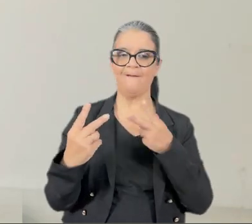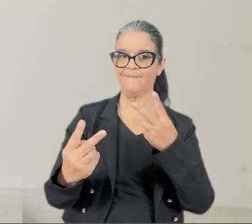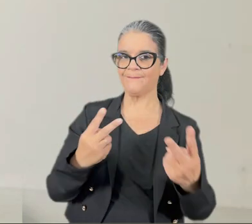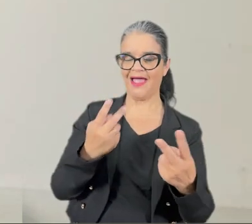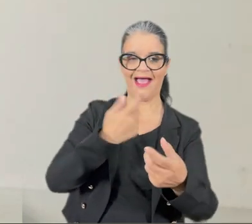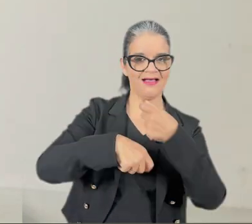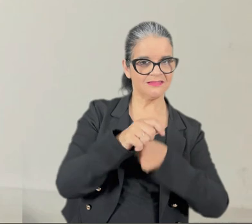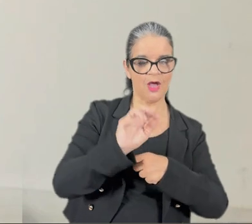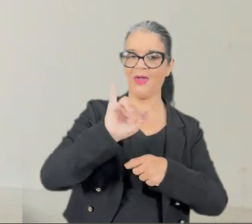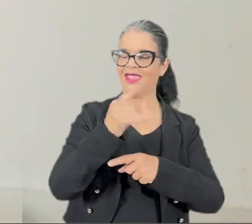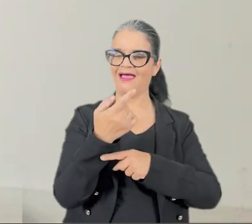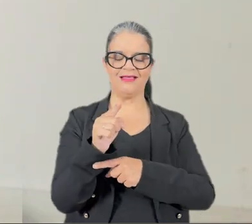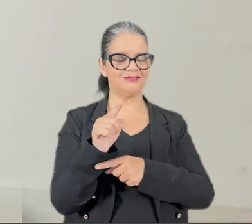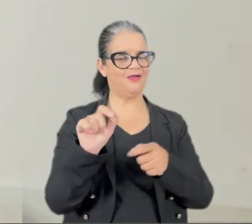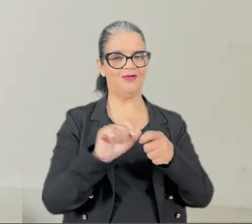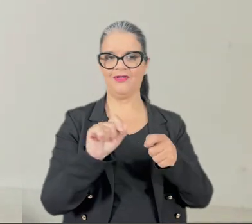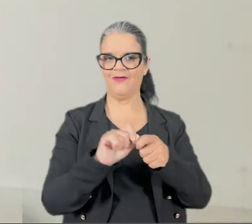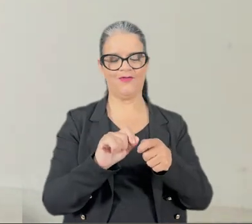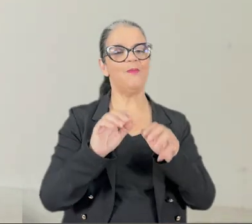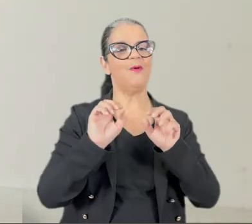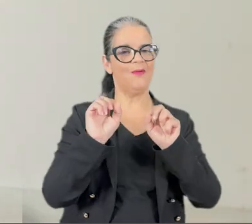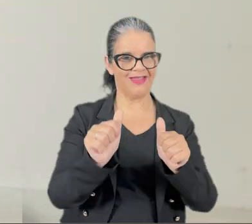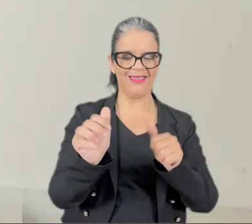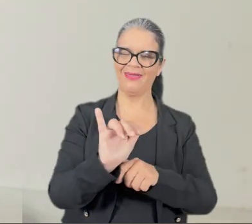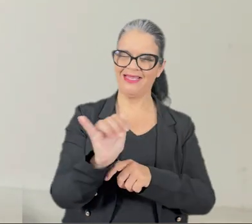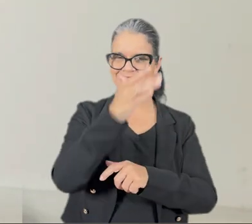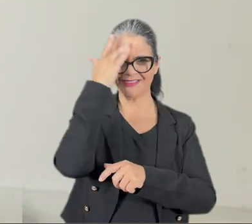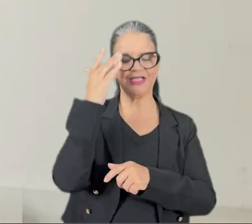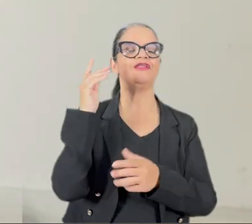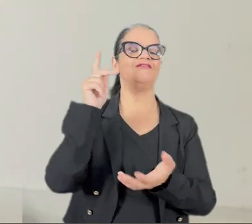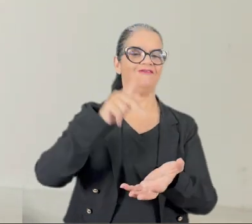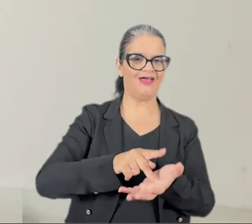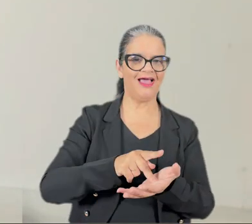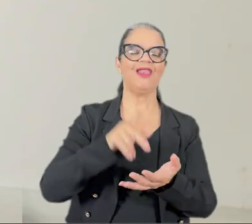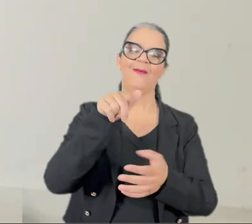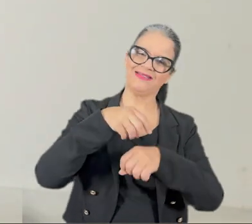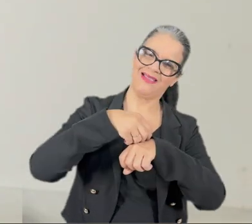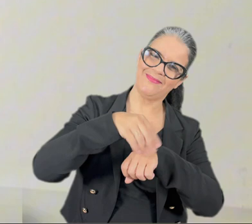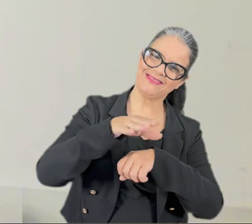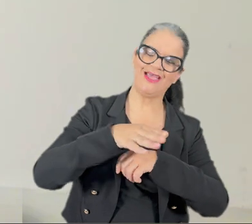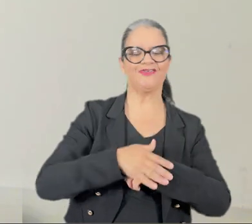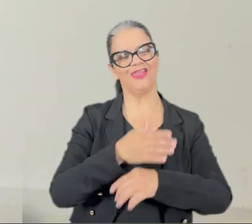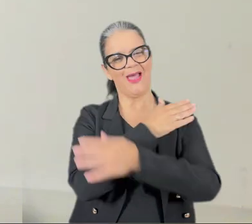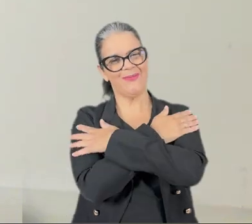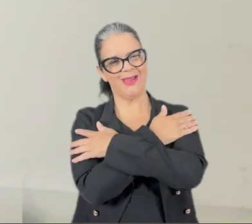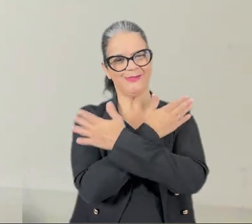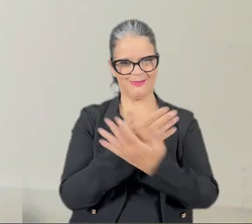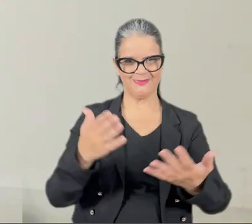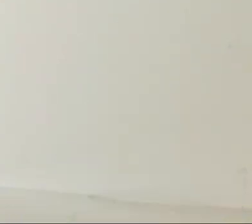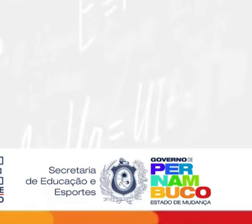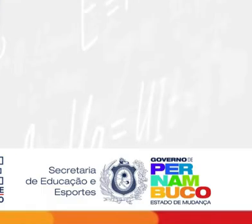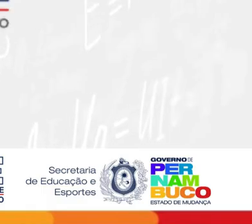par ação e reação. Beleza, gente? Então, valeu. Essa era a mensagem. Abraço.